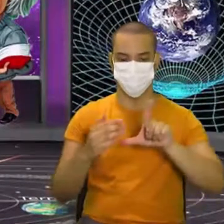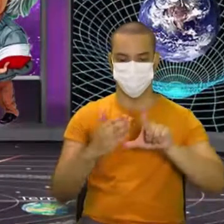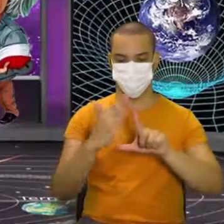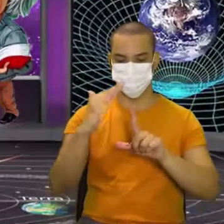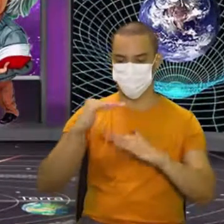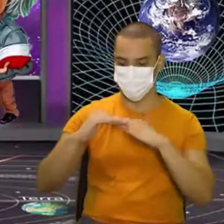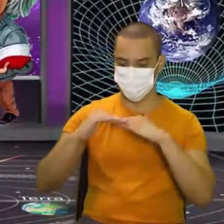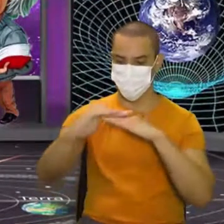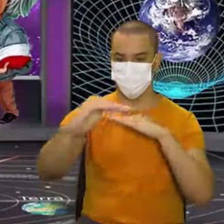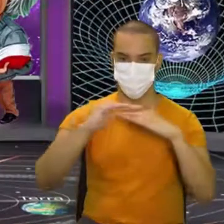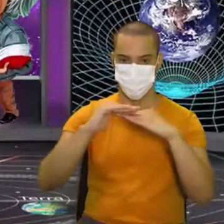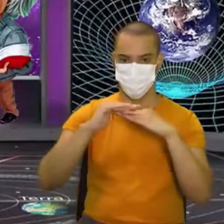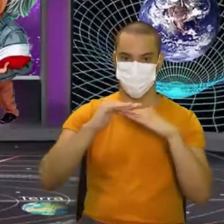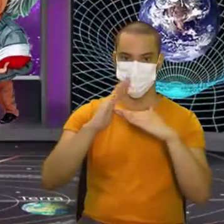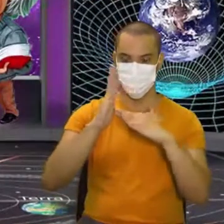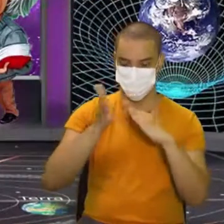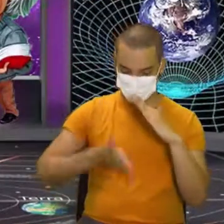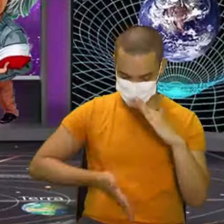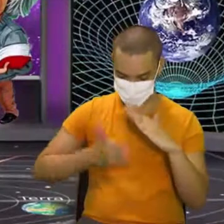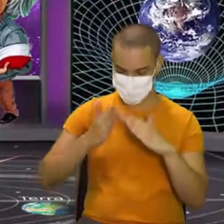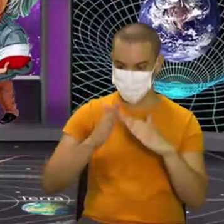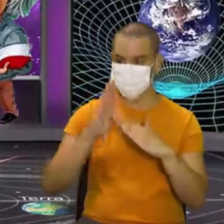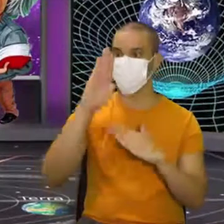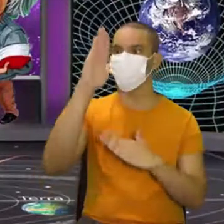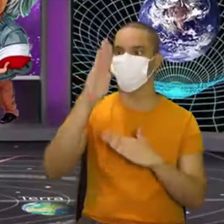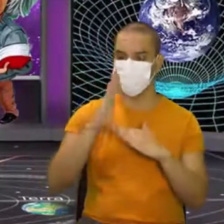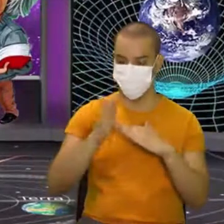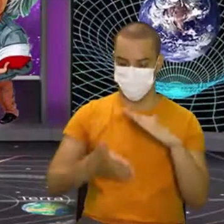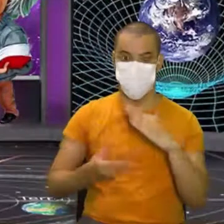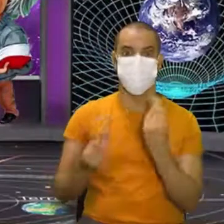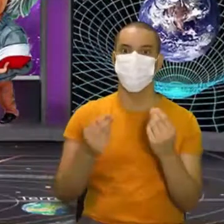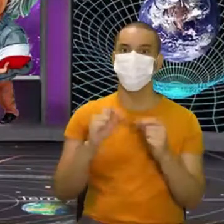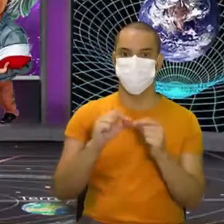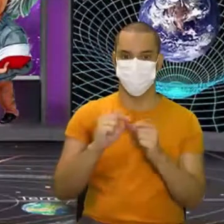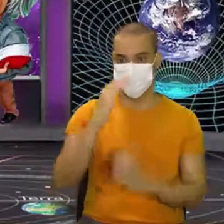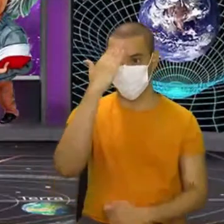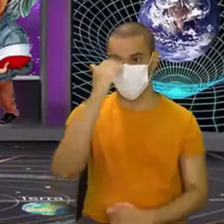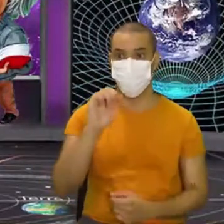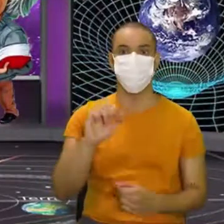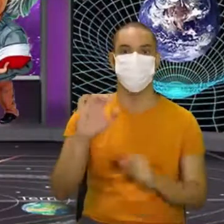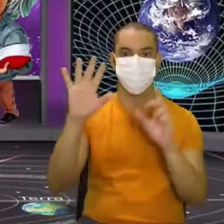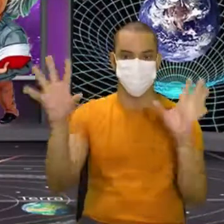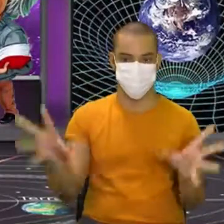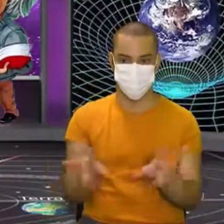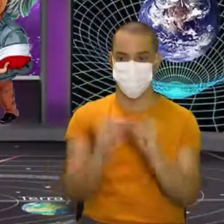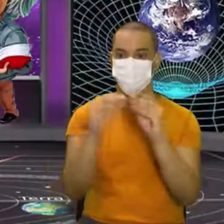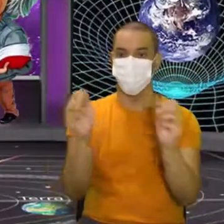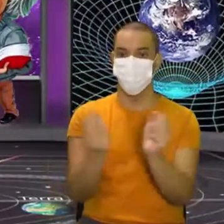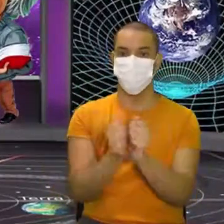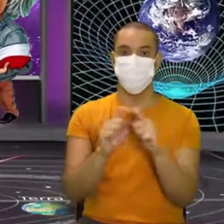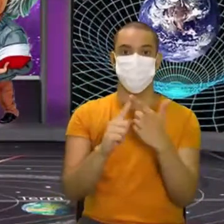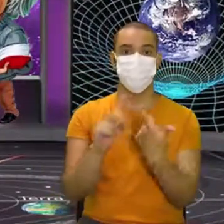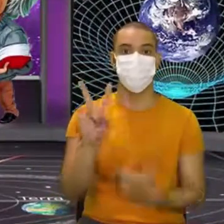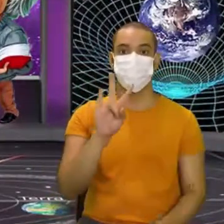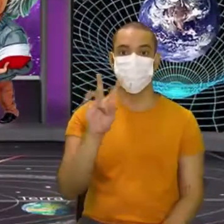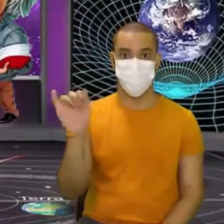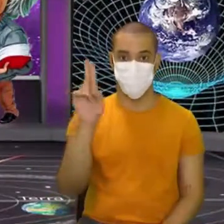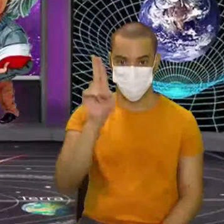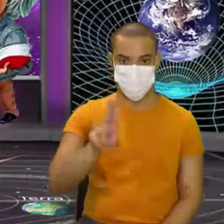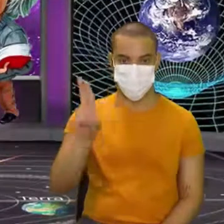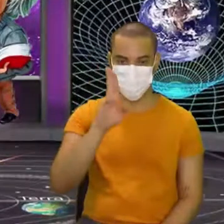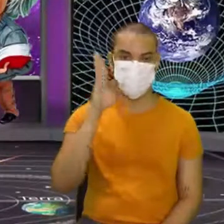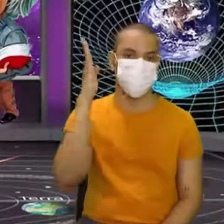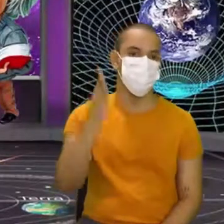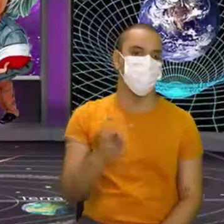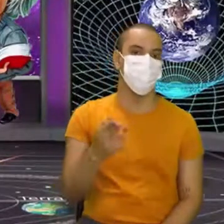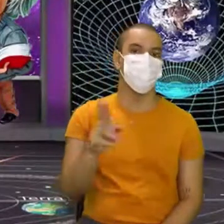direção vertical como haver um vx1 vy aí de compõe tudo mais só que aí nós vamos direto eu já vou